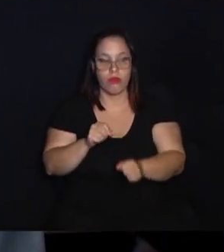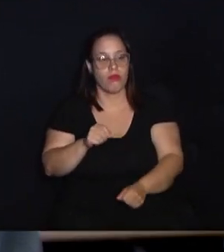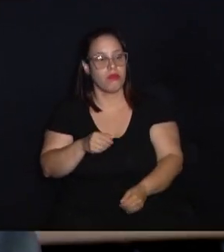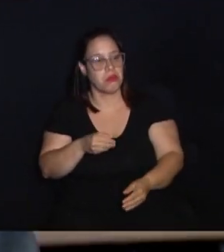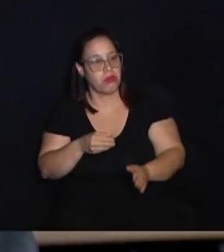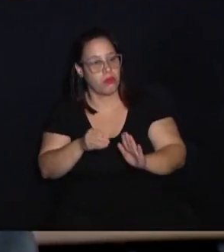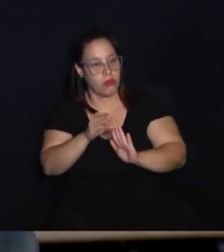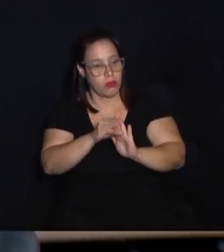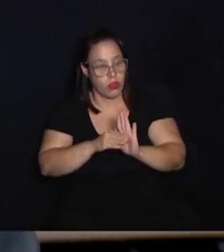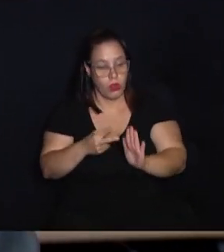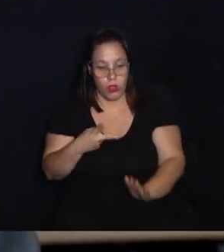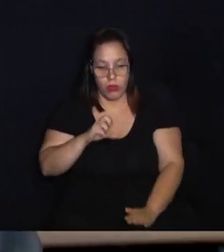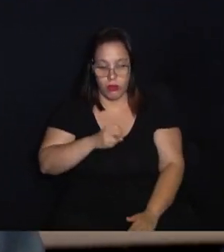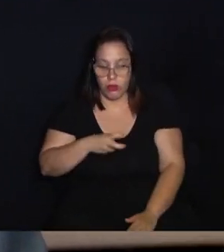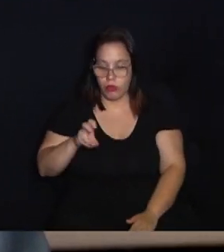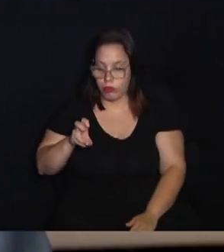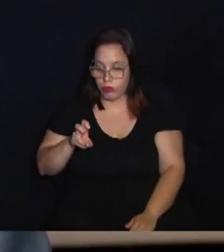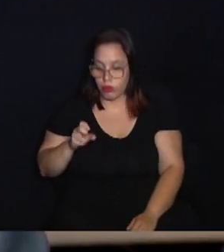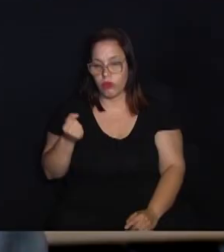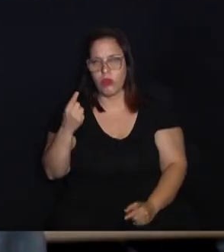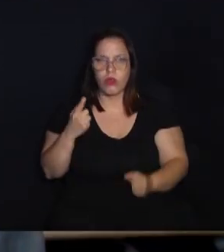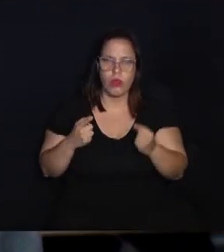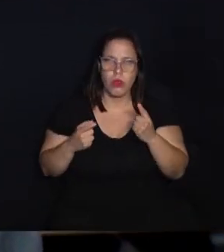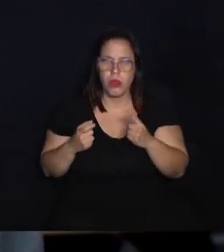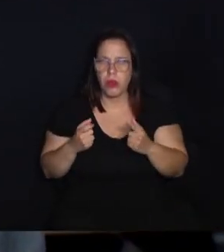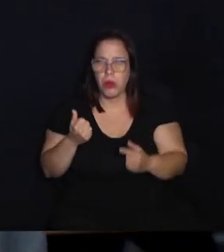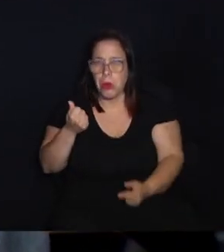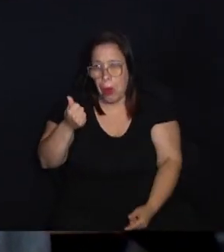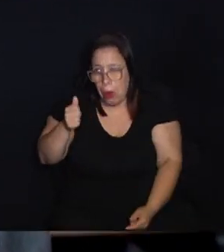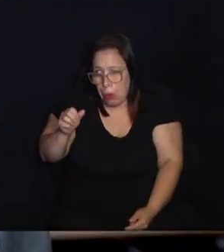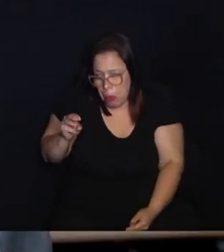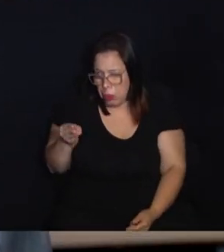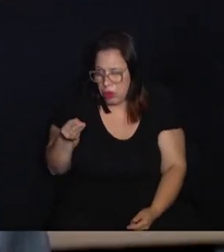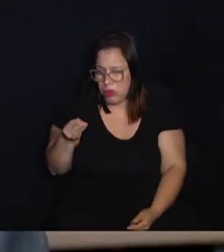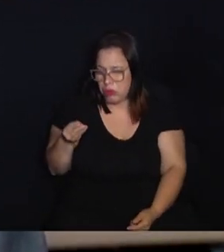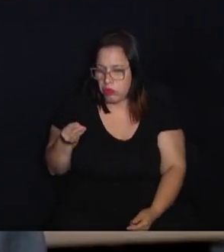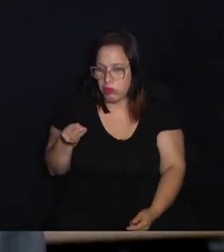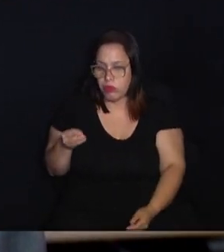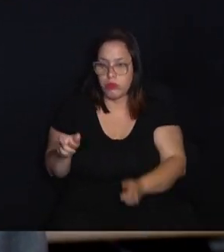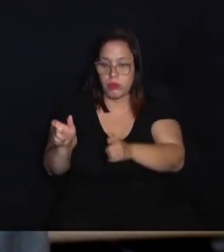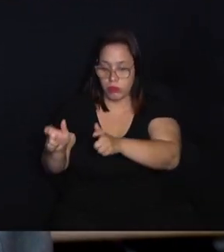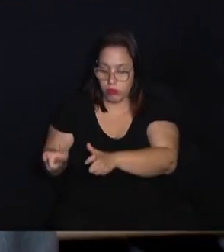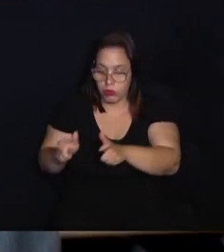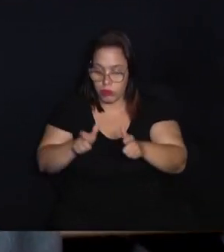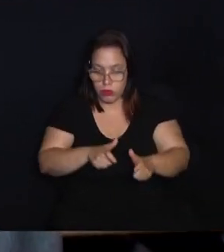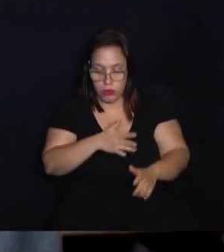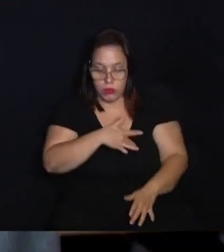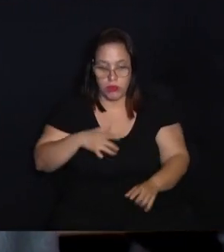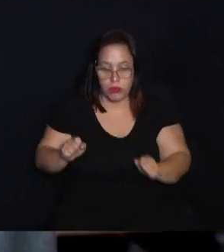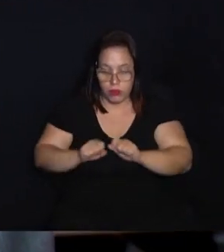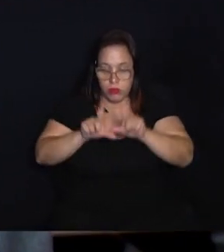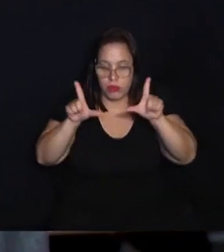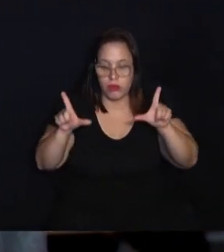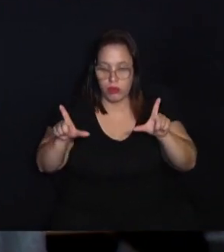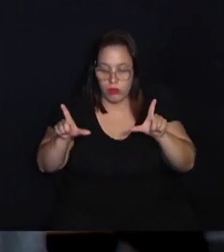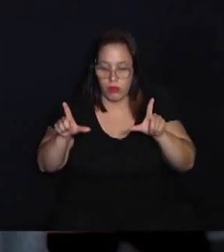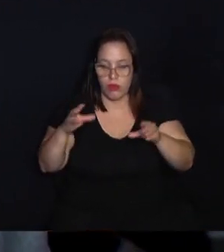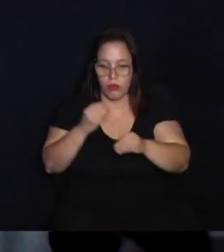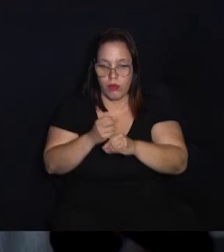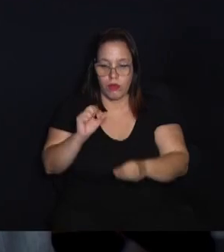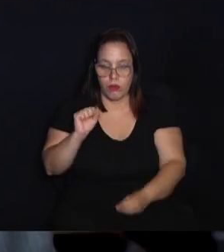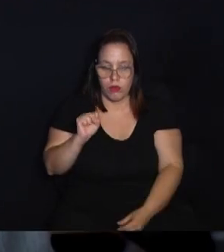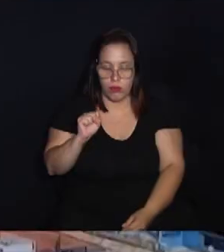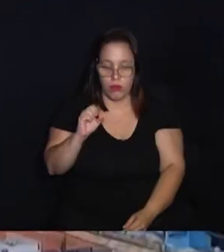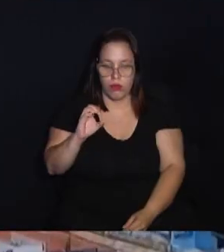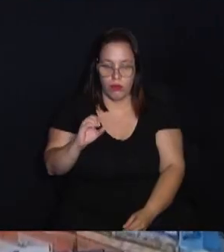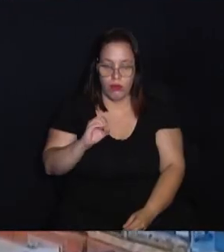para 2025. Entre os quase 1,5 milhão destinados ao setor, o destaque fica para o montante de R$ 800